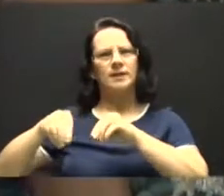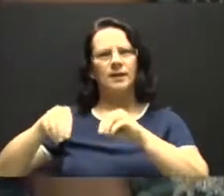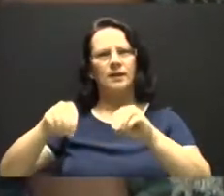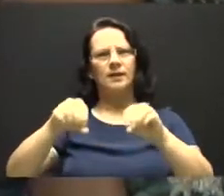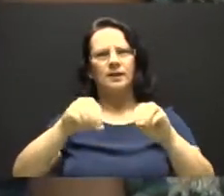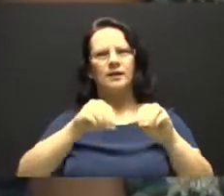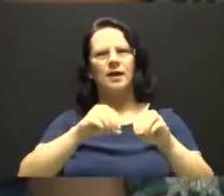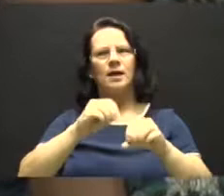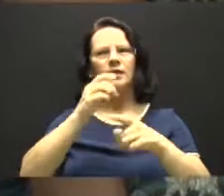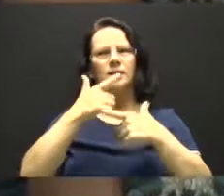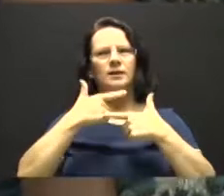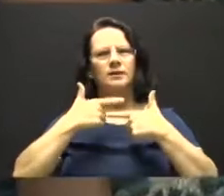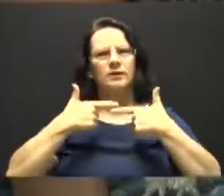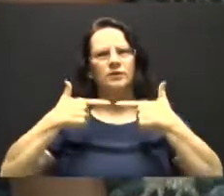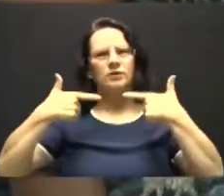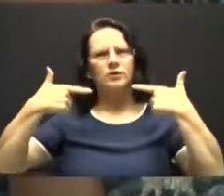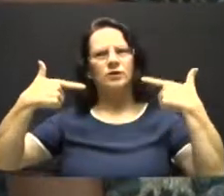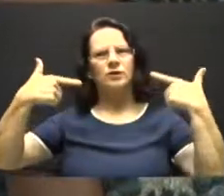vascaíno